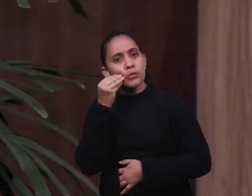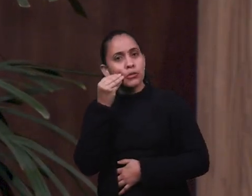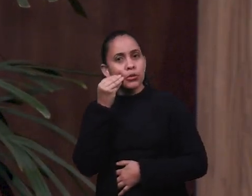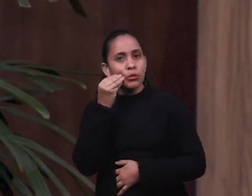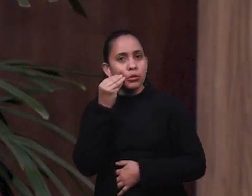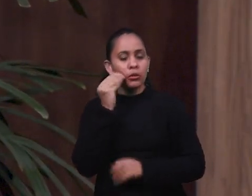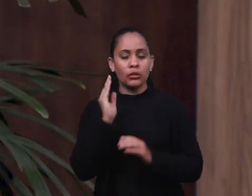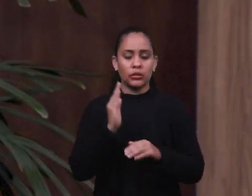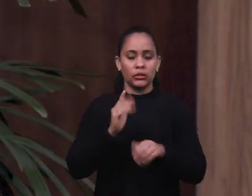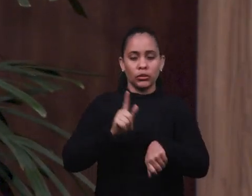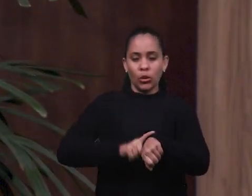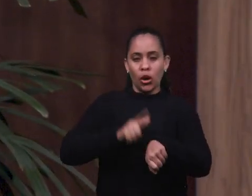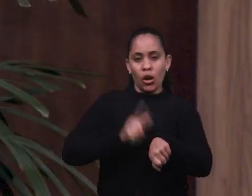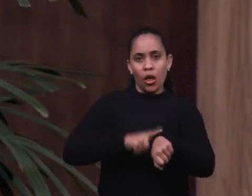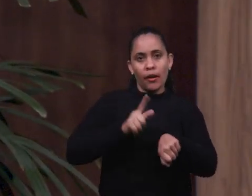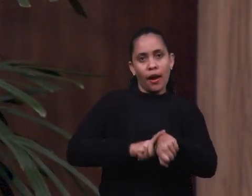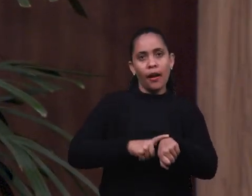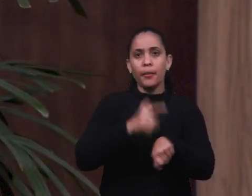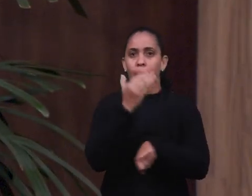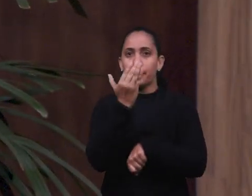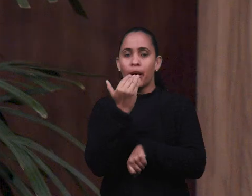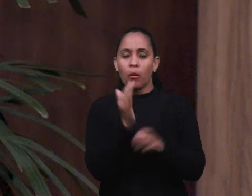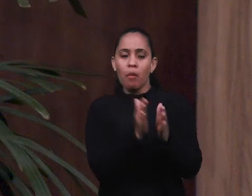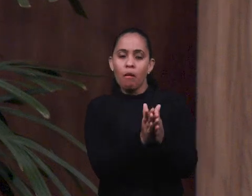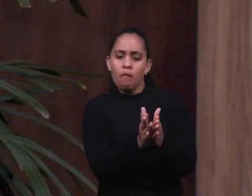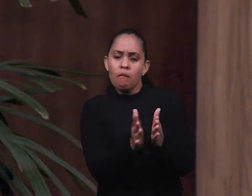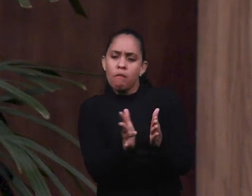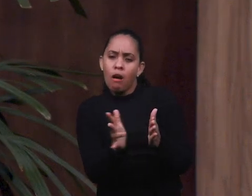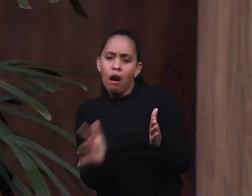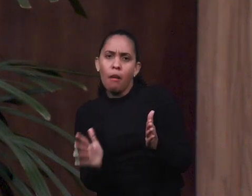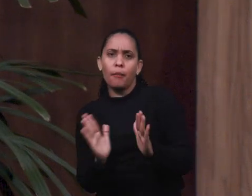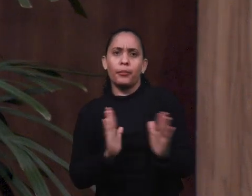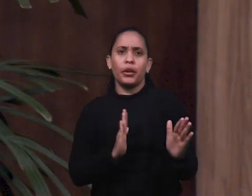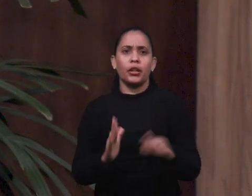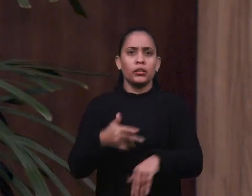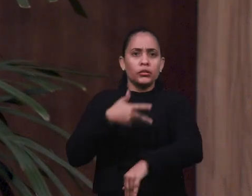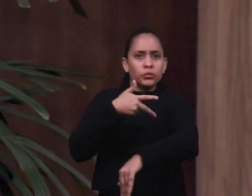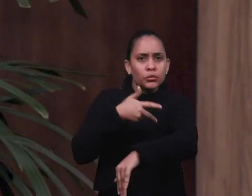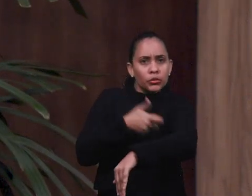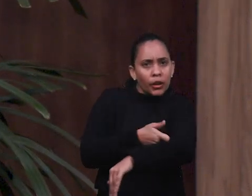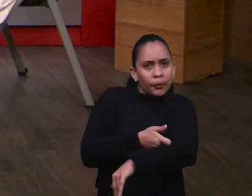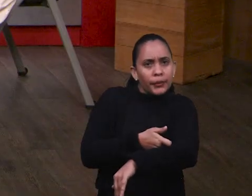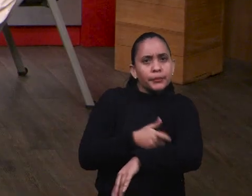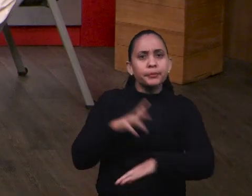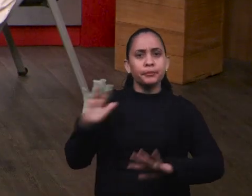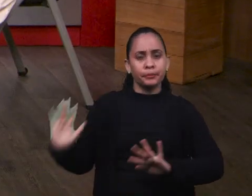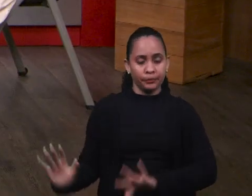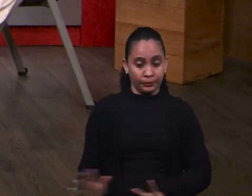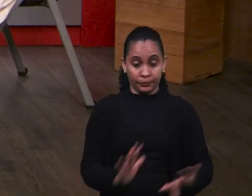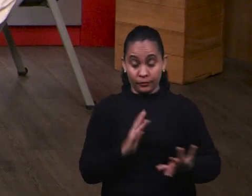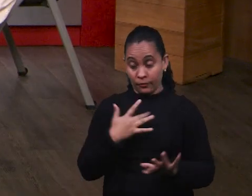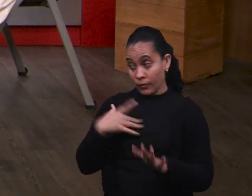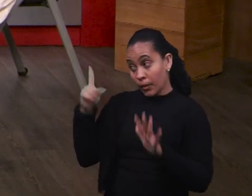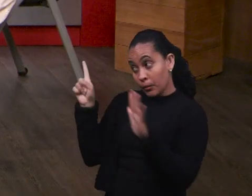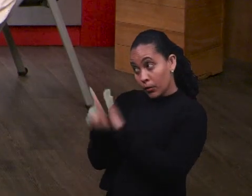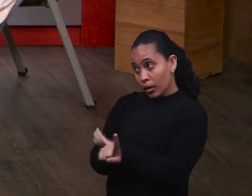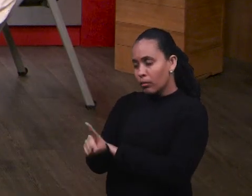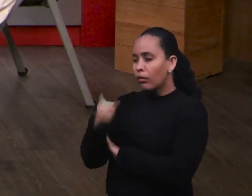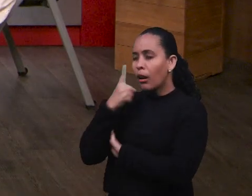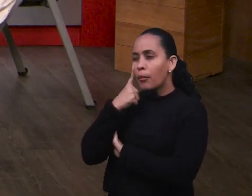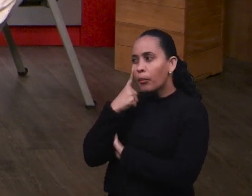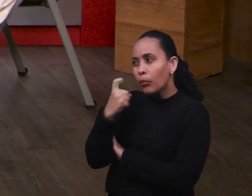comer em tempos mais prolongados, assim, durante o medicamento? Bruna, essa pergunta é